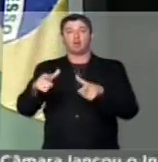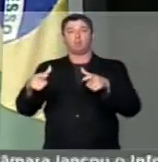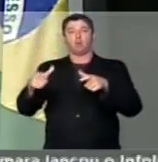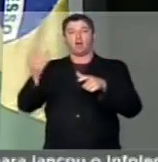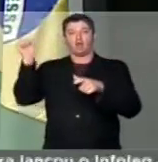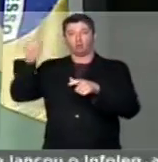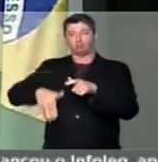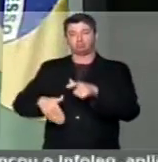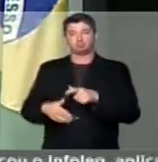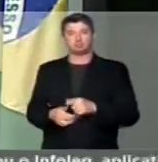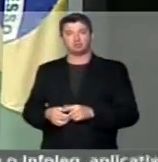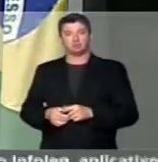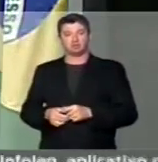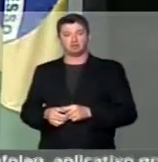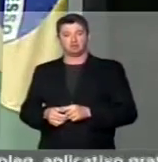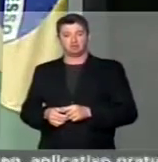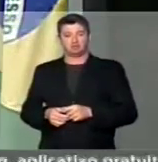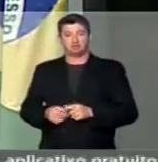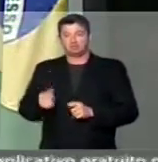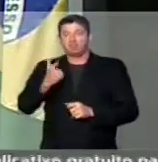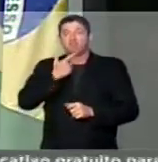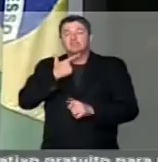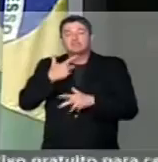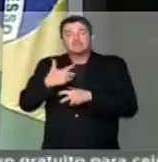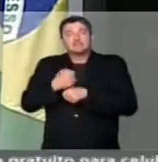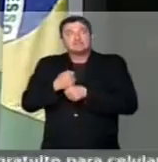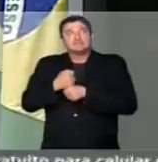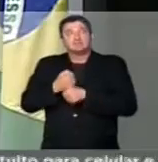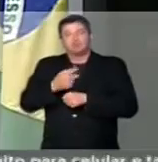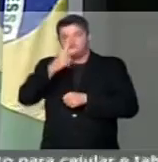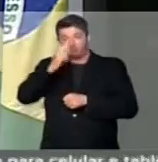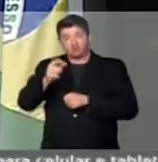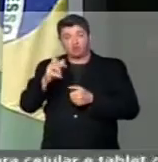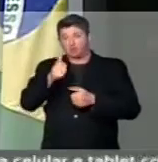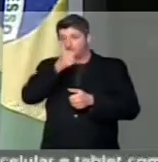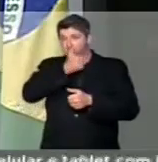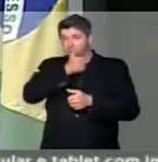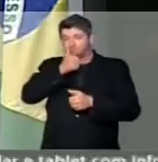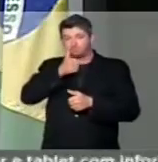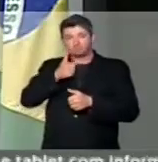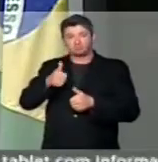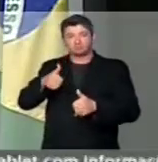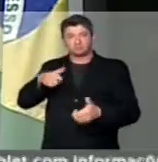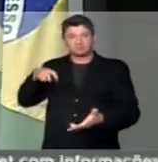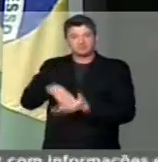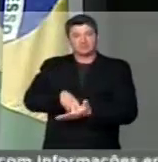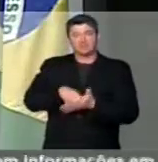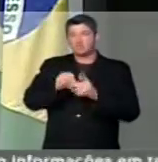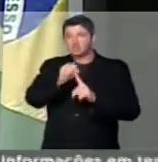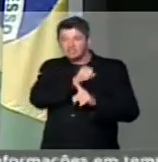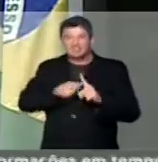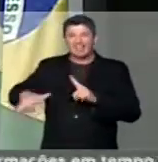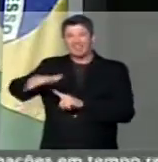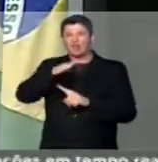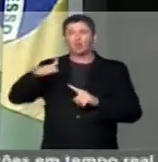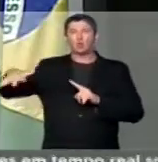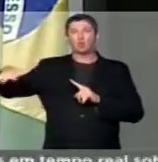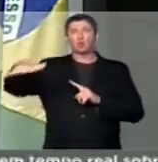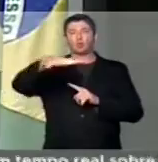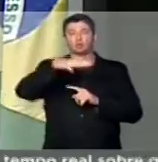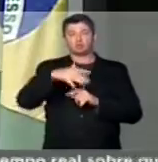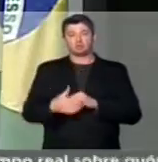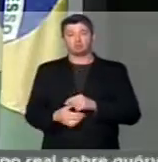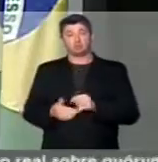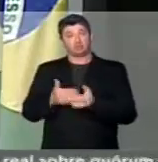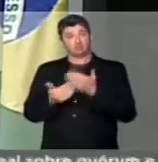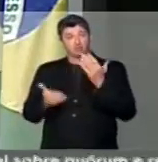O apego é tão grande que agora está sacrificando toda a sociedade, que